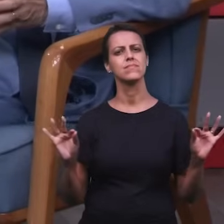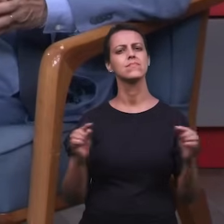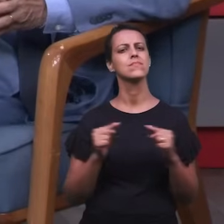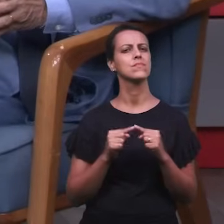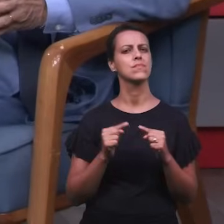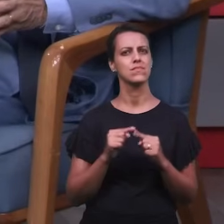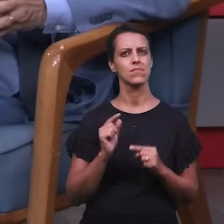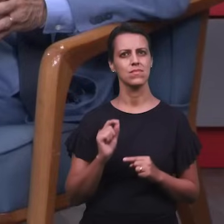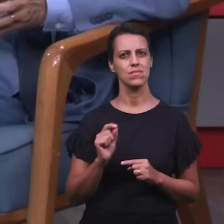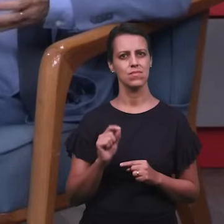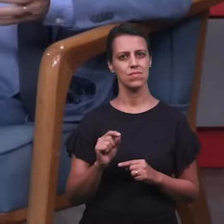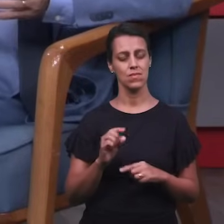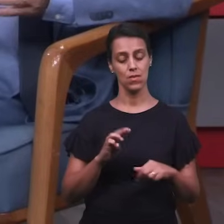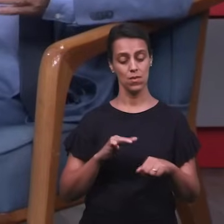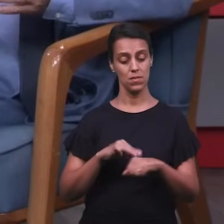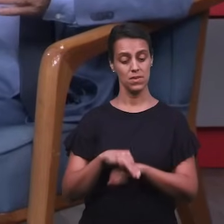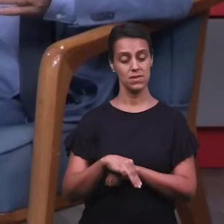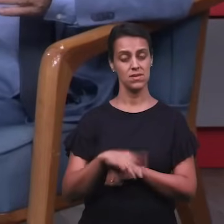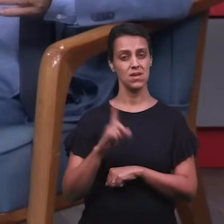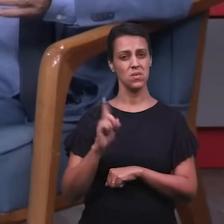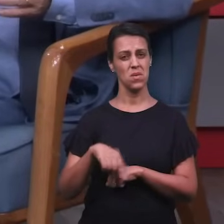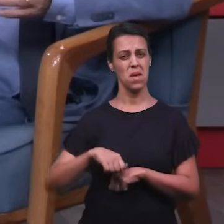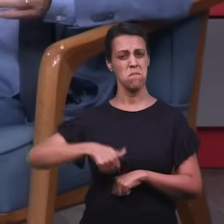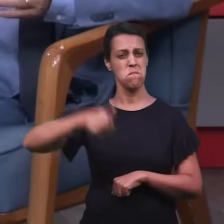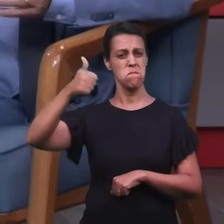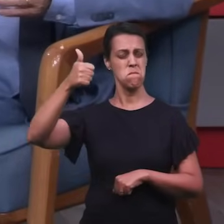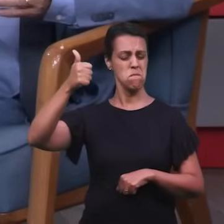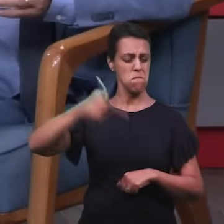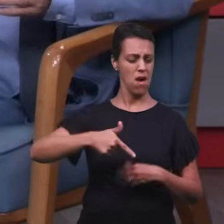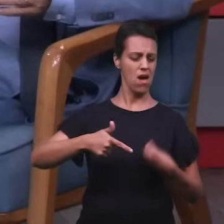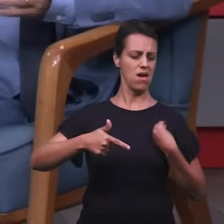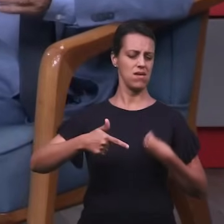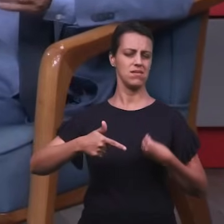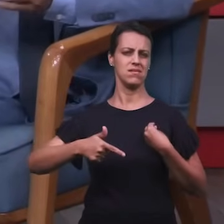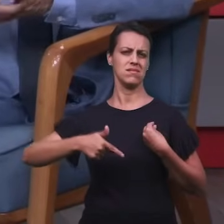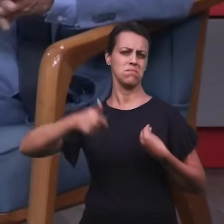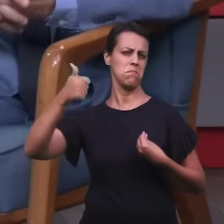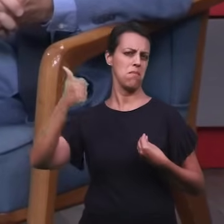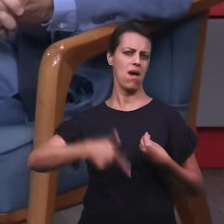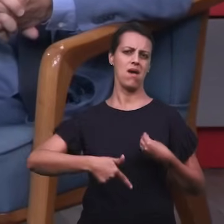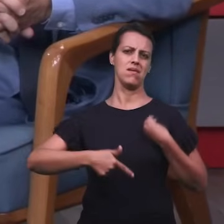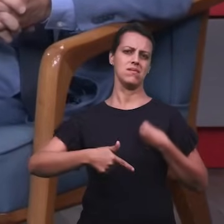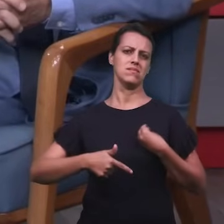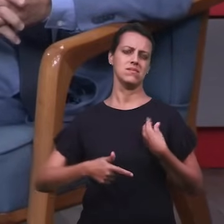aí. O ministério é maior que a vida.